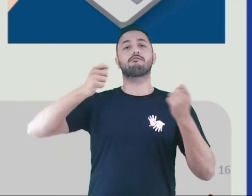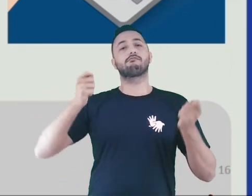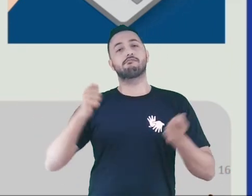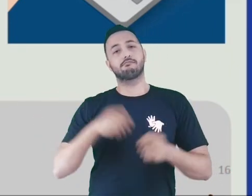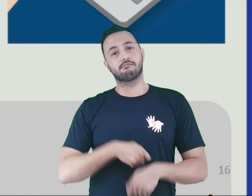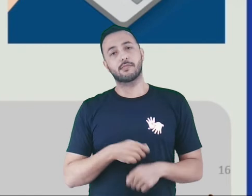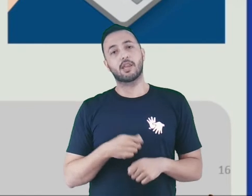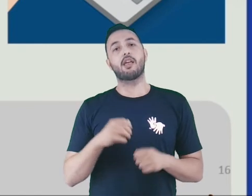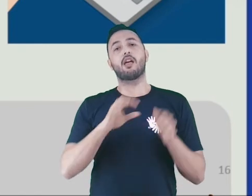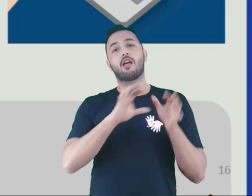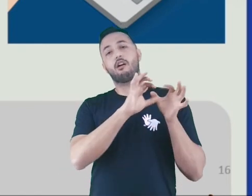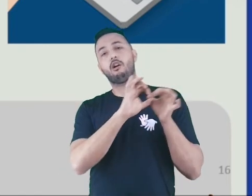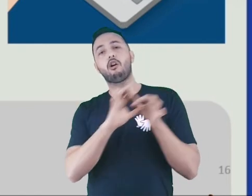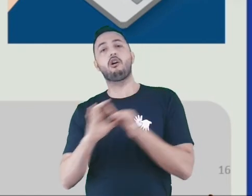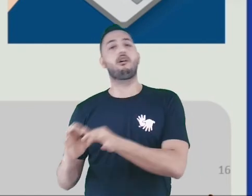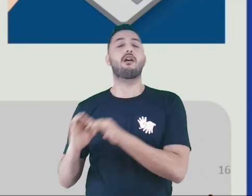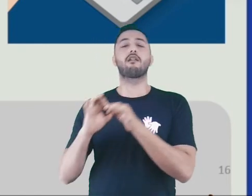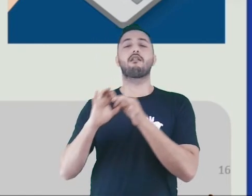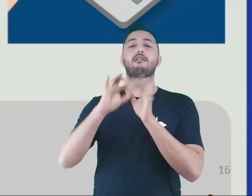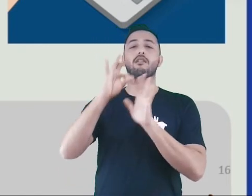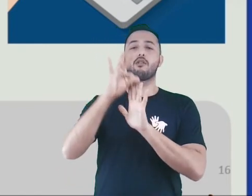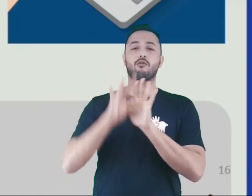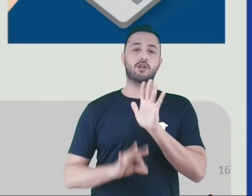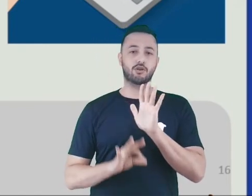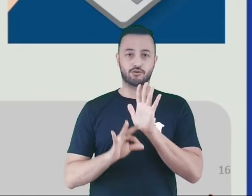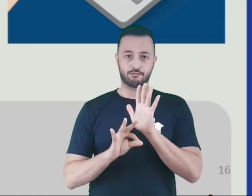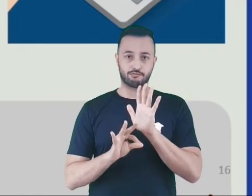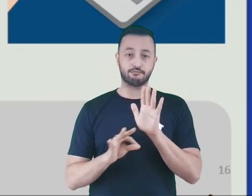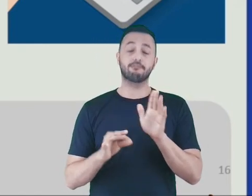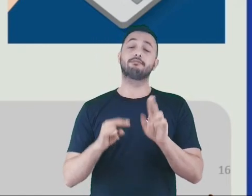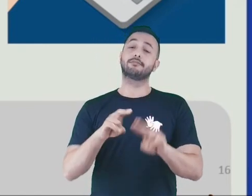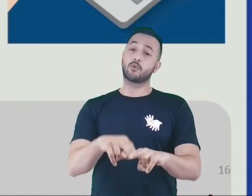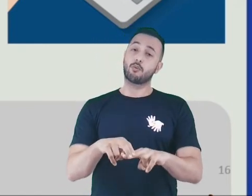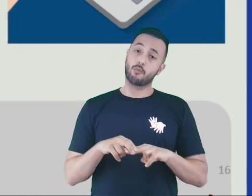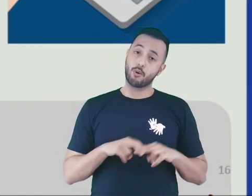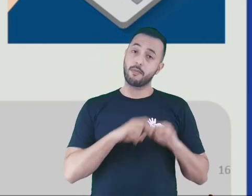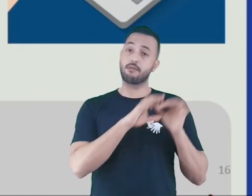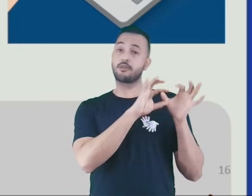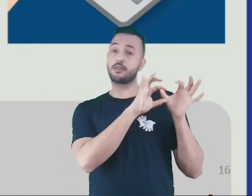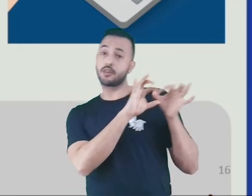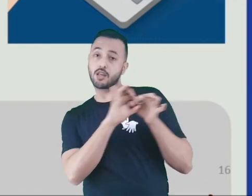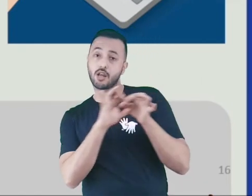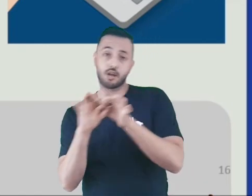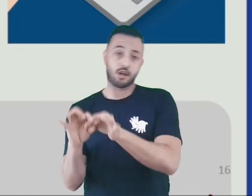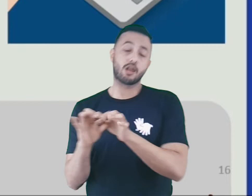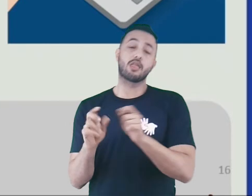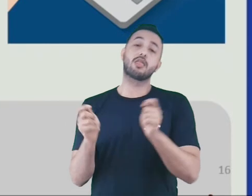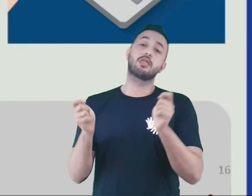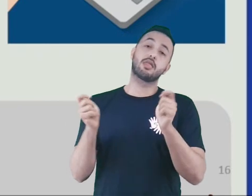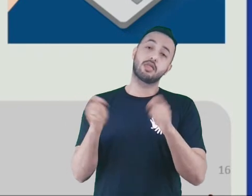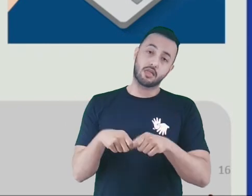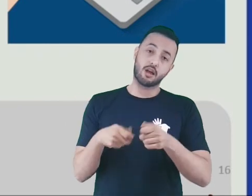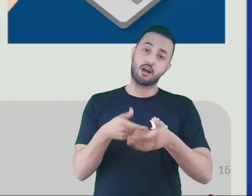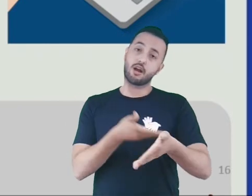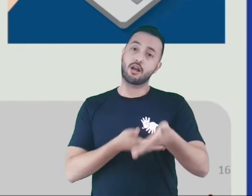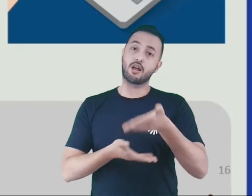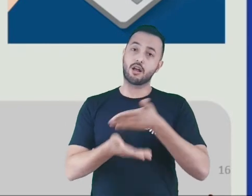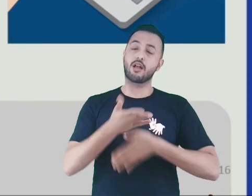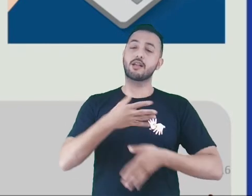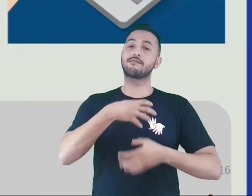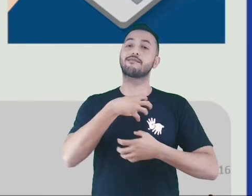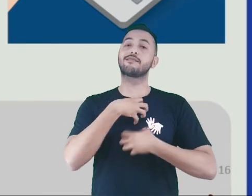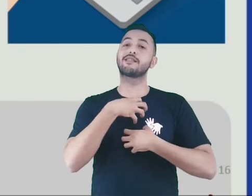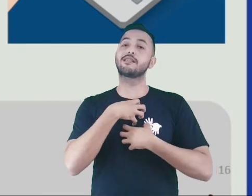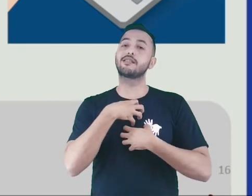da coesão de um texto. Por meio da coesão, é estabelecida a relação